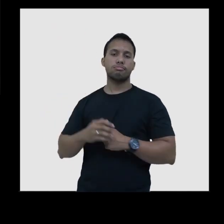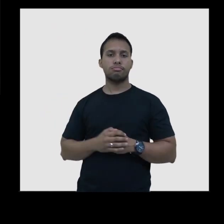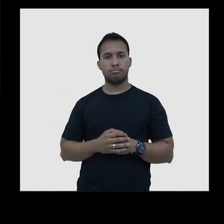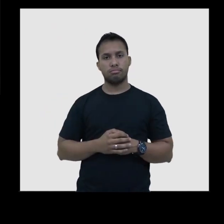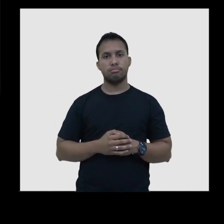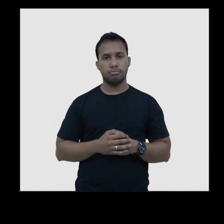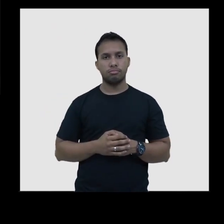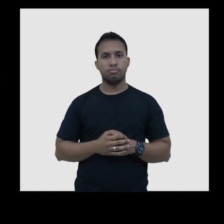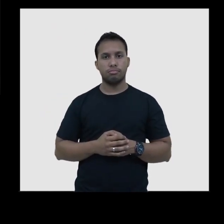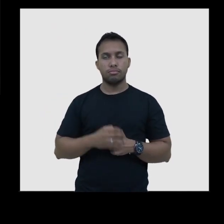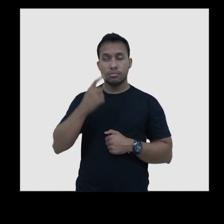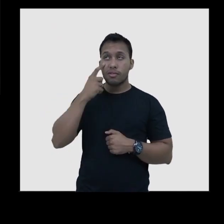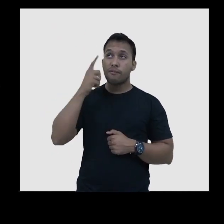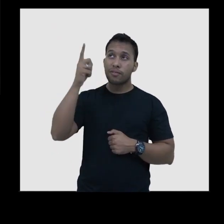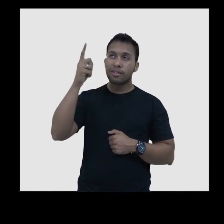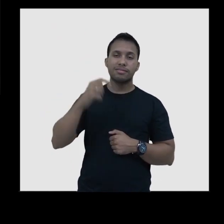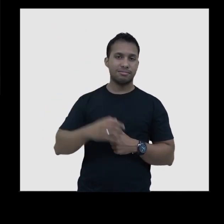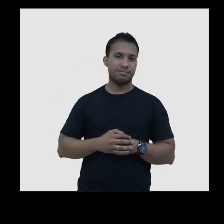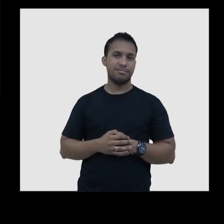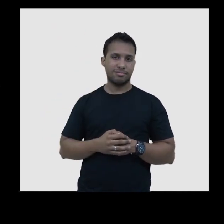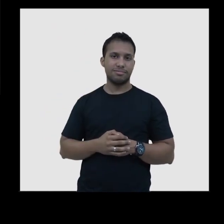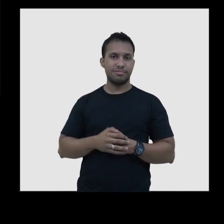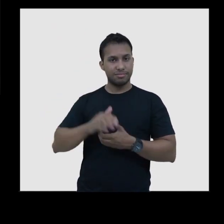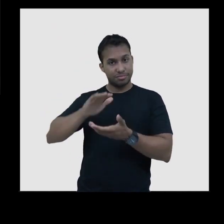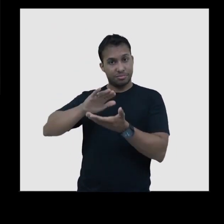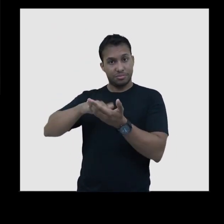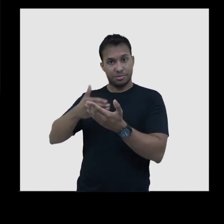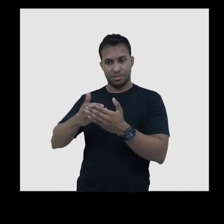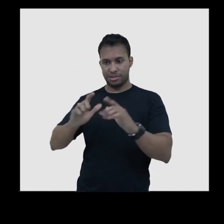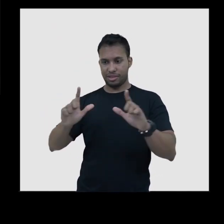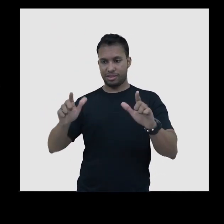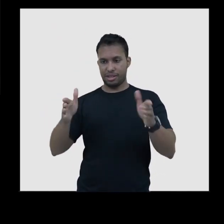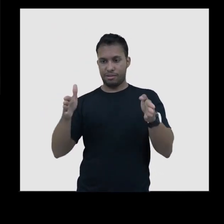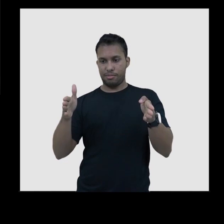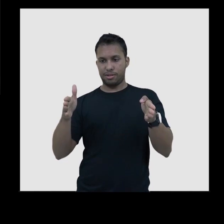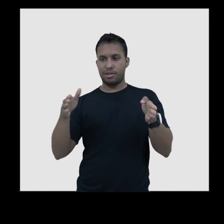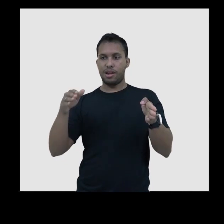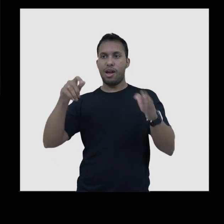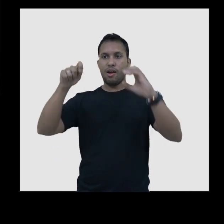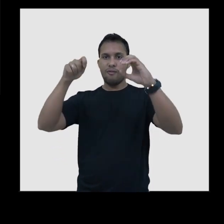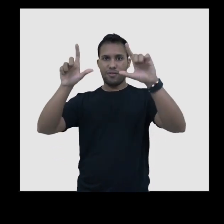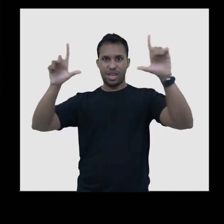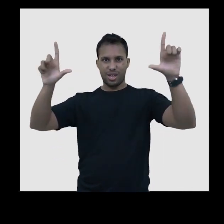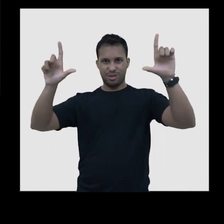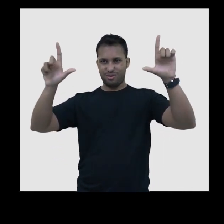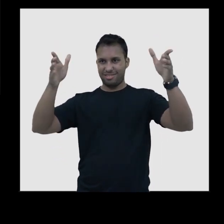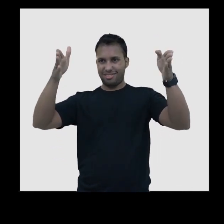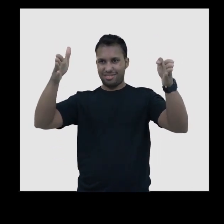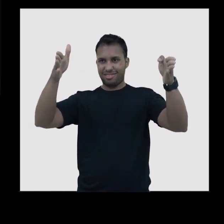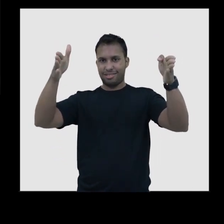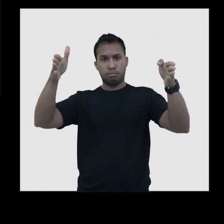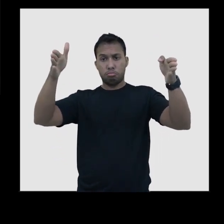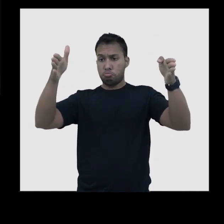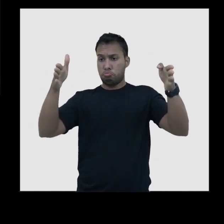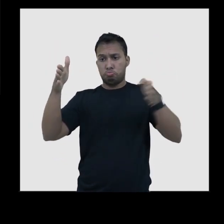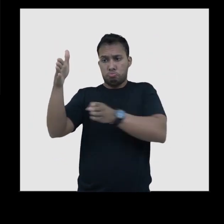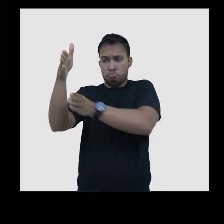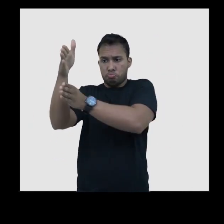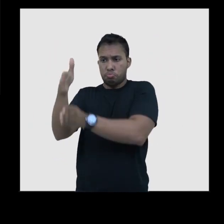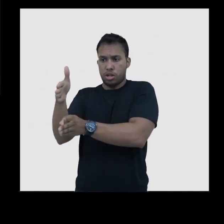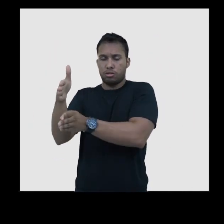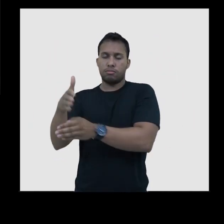certo? Ó, eu vou, com a seta direcional, voltar um pouquinho, a gente vê que ó, o intérprete e o vídeo encerram juntos no